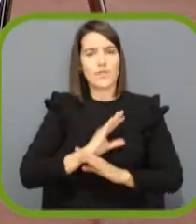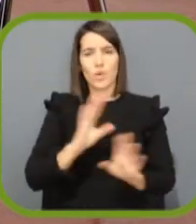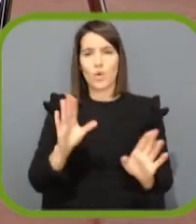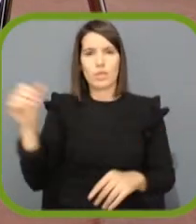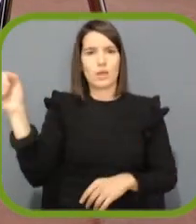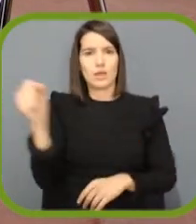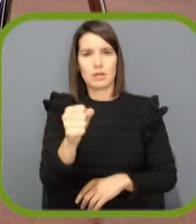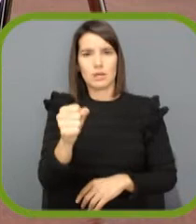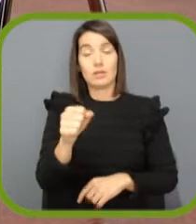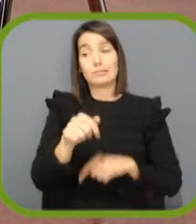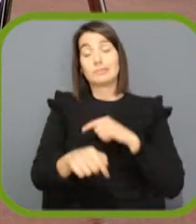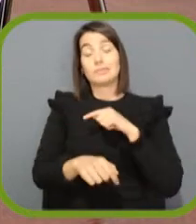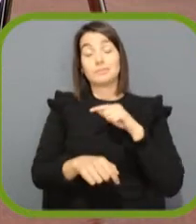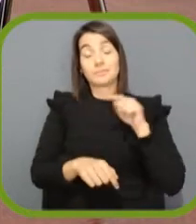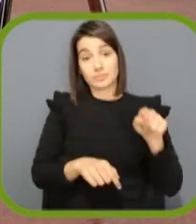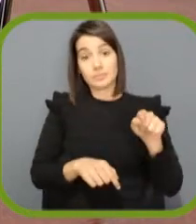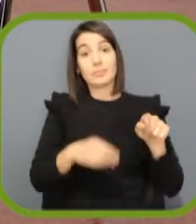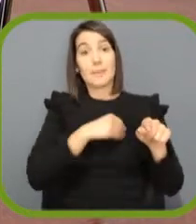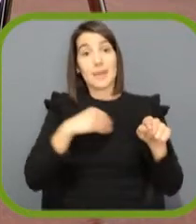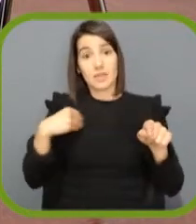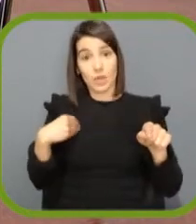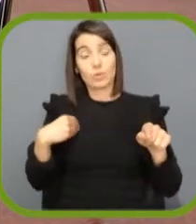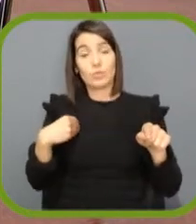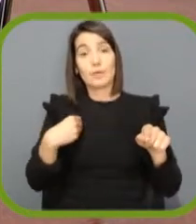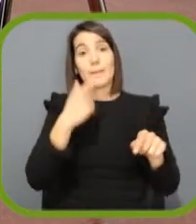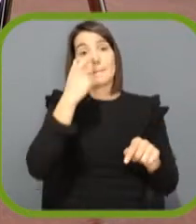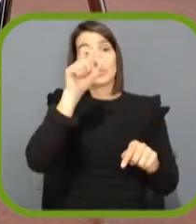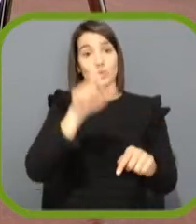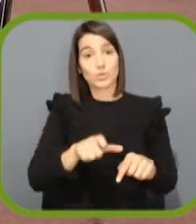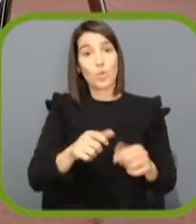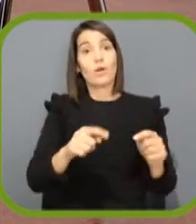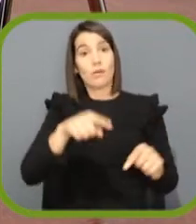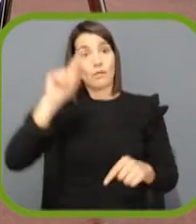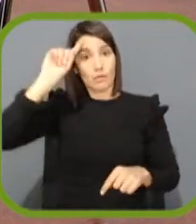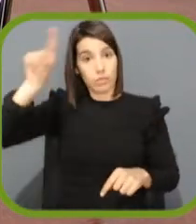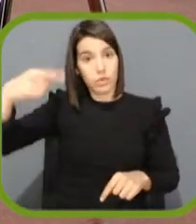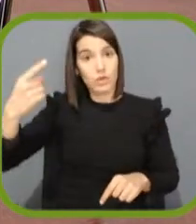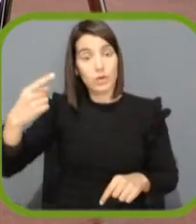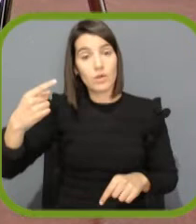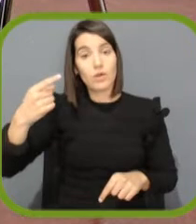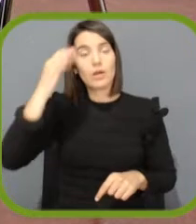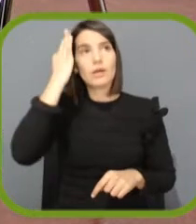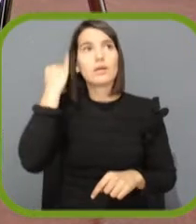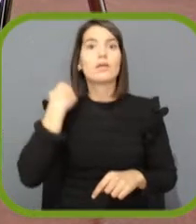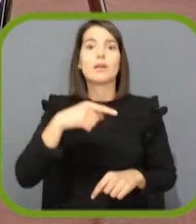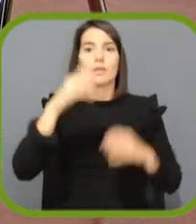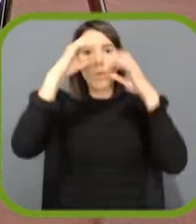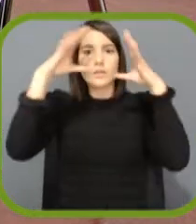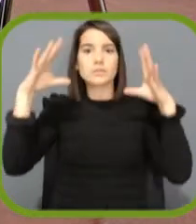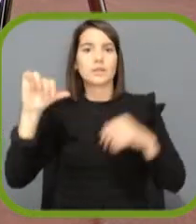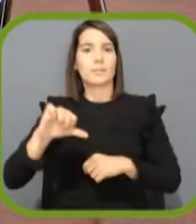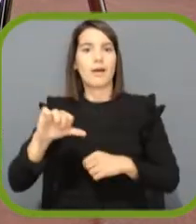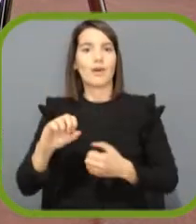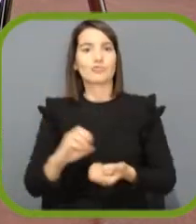tenham chamado. Esse médico, digamos, essa pessoa mais informada, fica com uma má